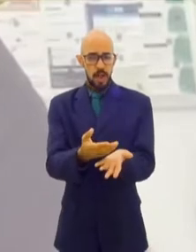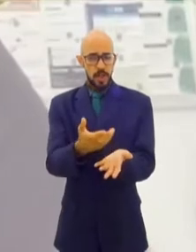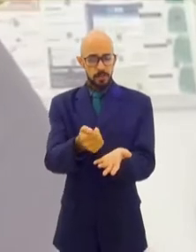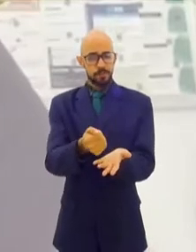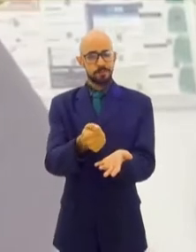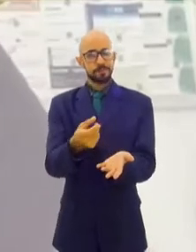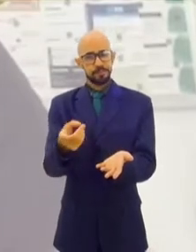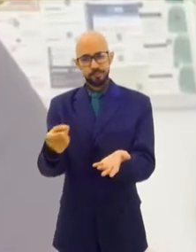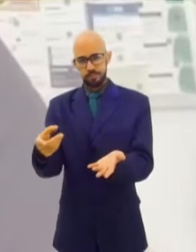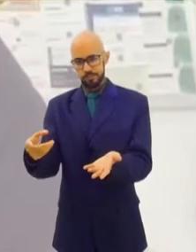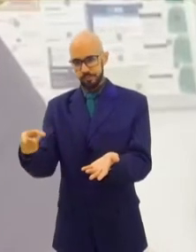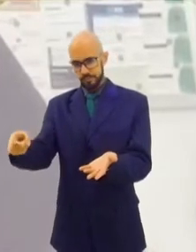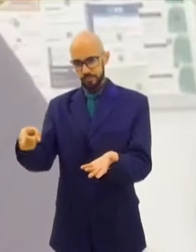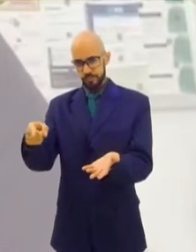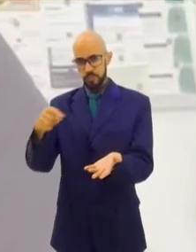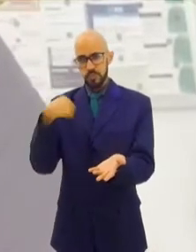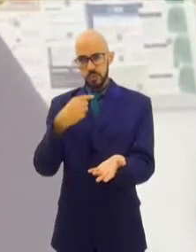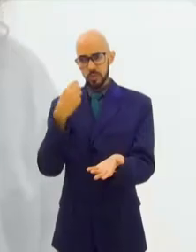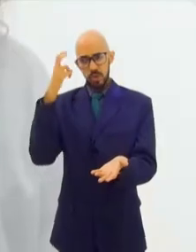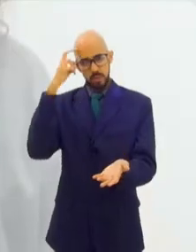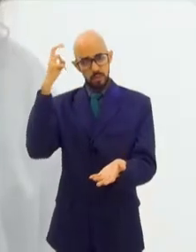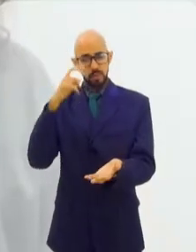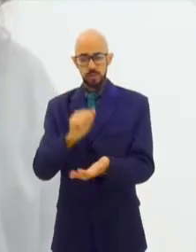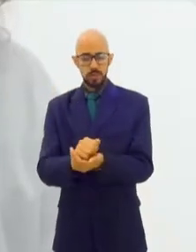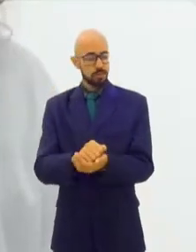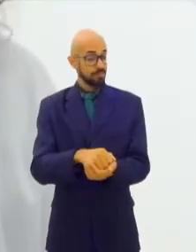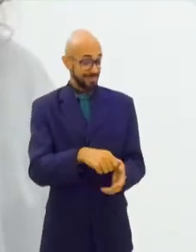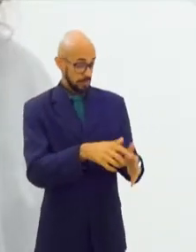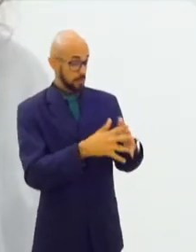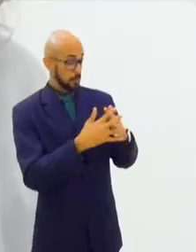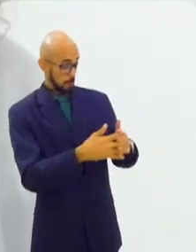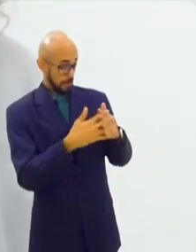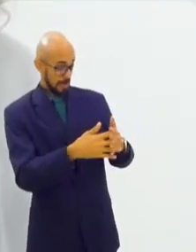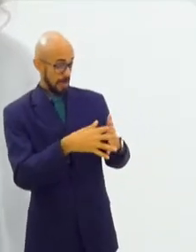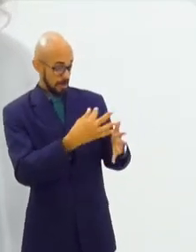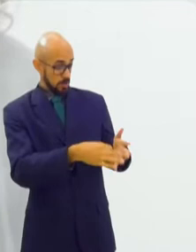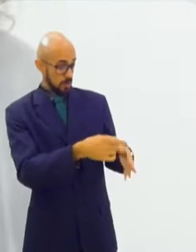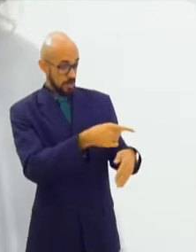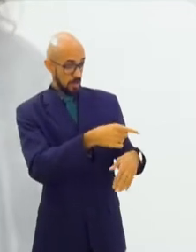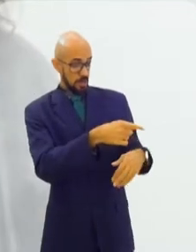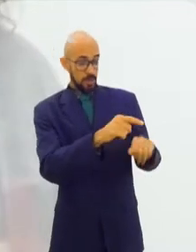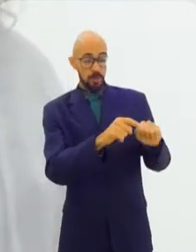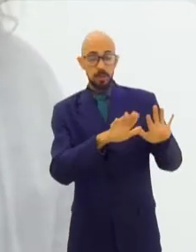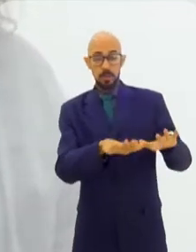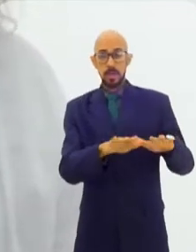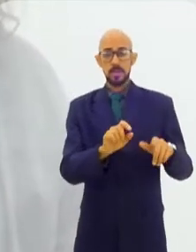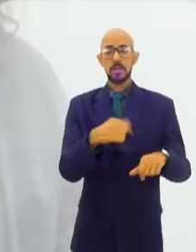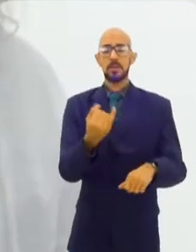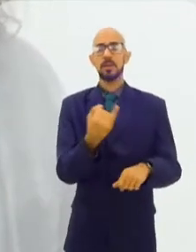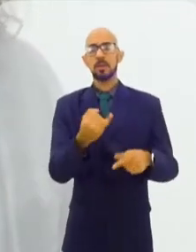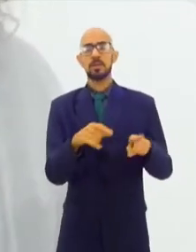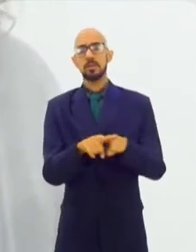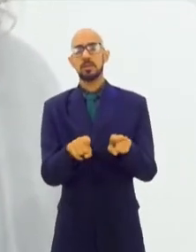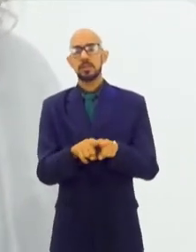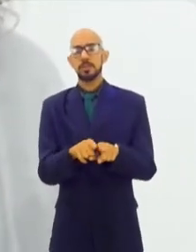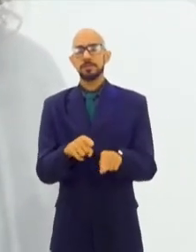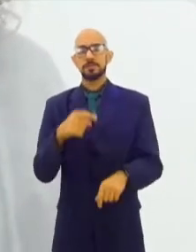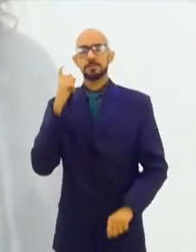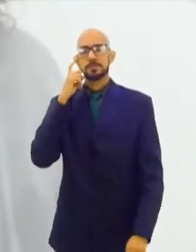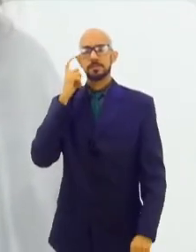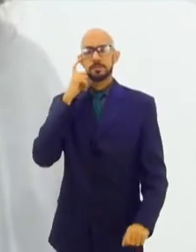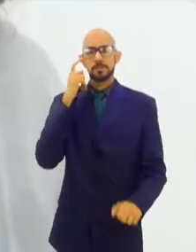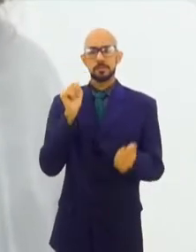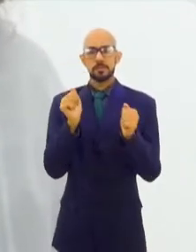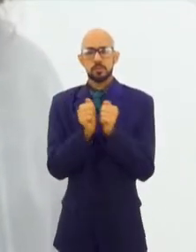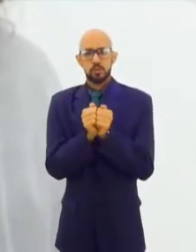propriedade intelectual para ser rentabilizada bastante complexo né de como fazer isso agora é o que é importante também é